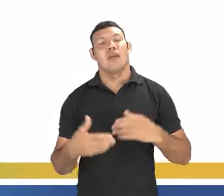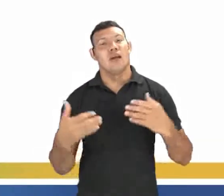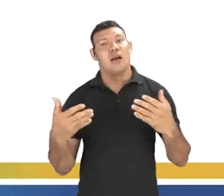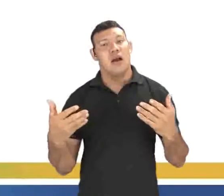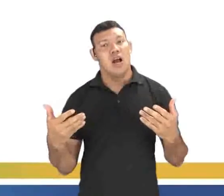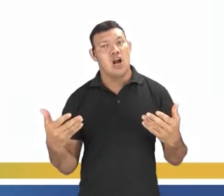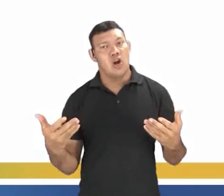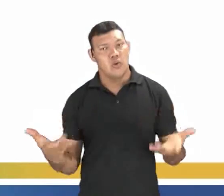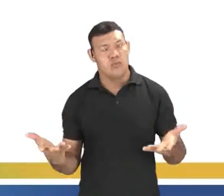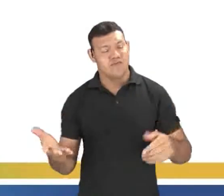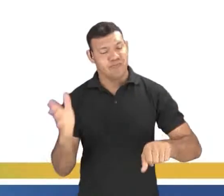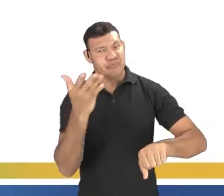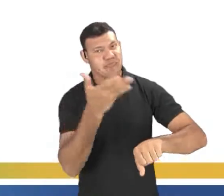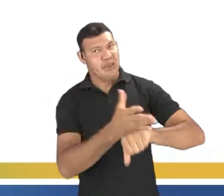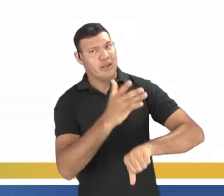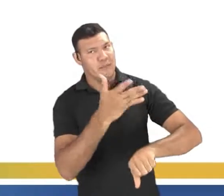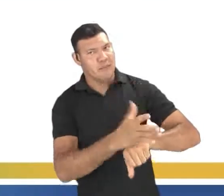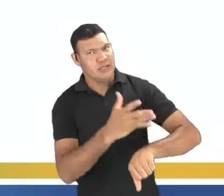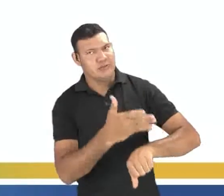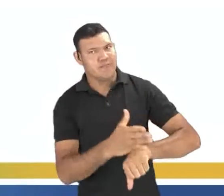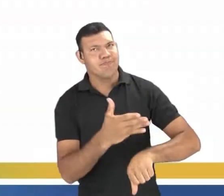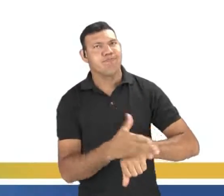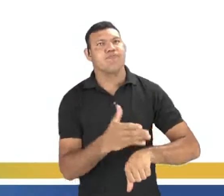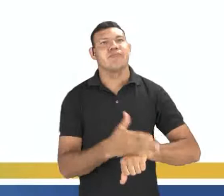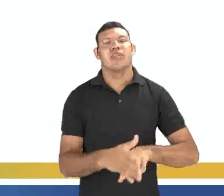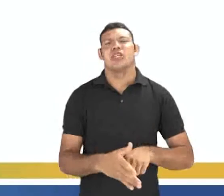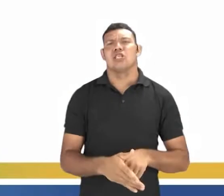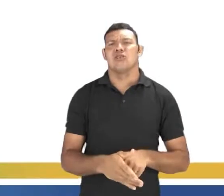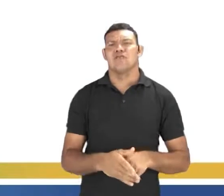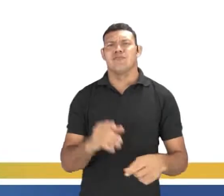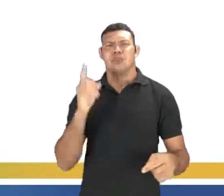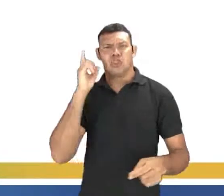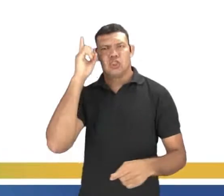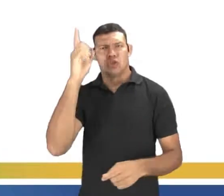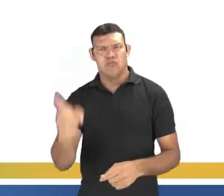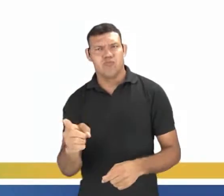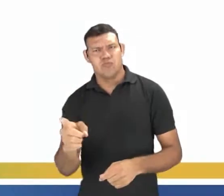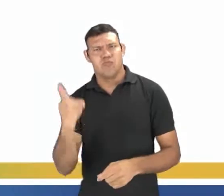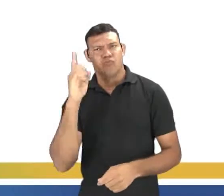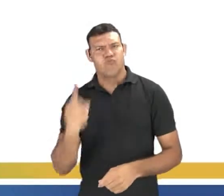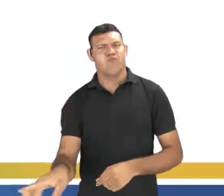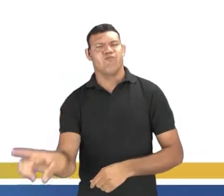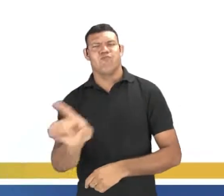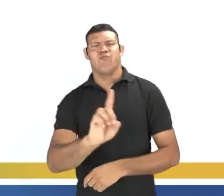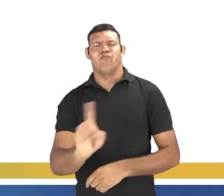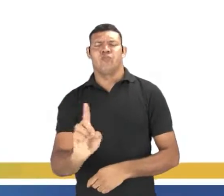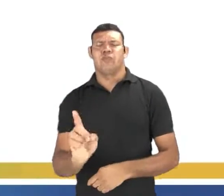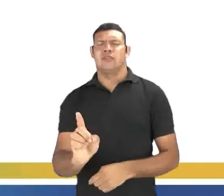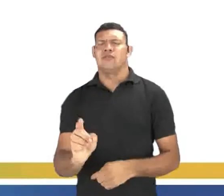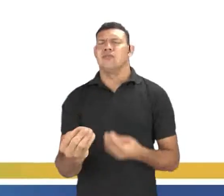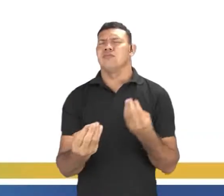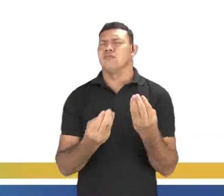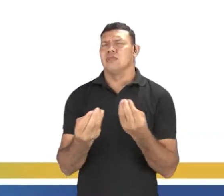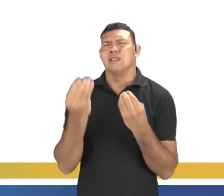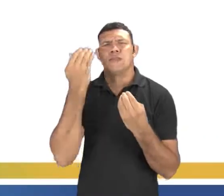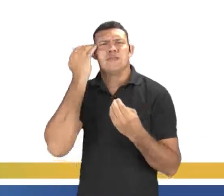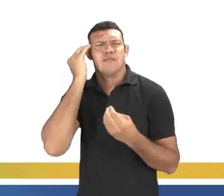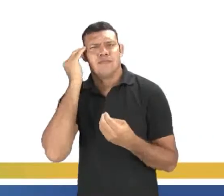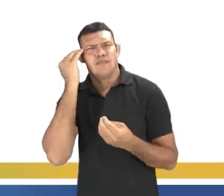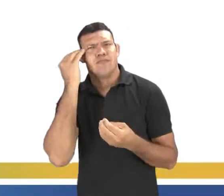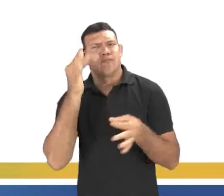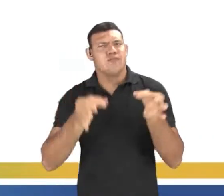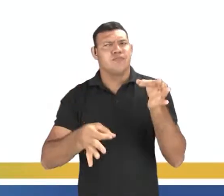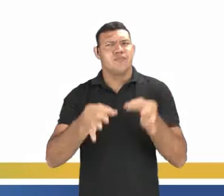A prática das queimadas e seus efeitos diretos e indiretos podem ser interpretados